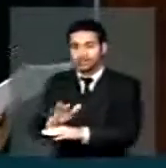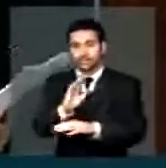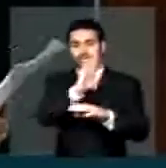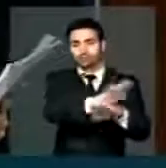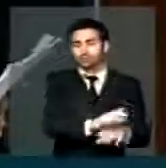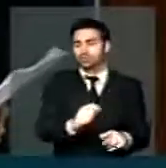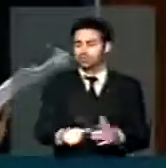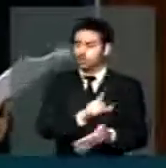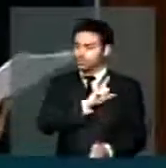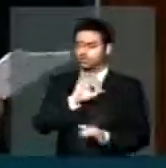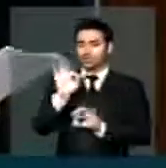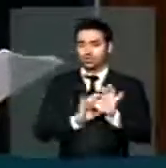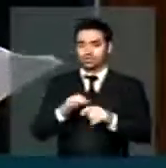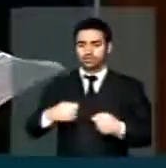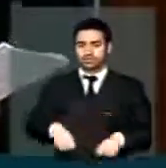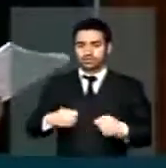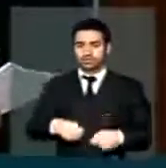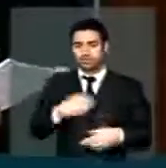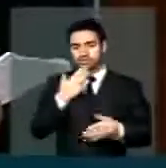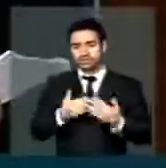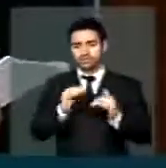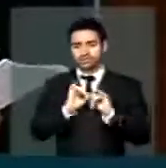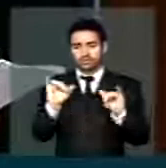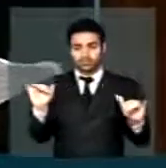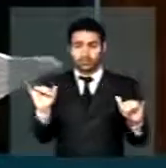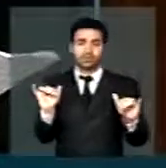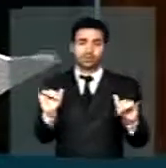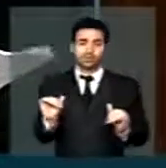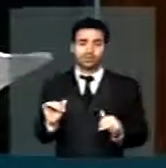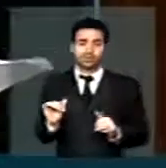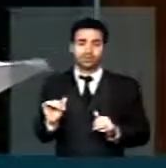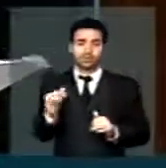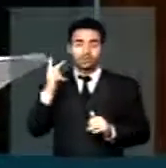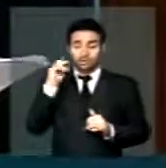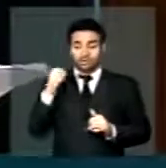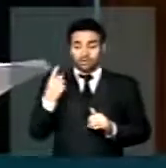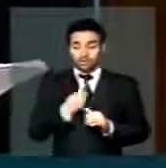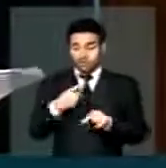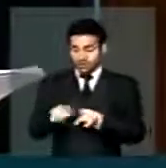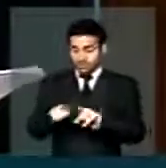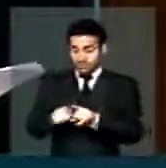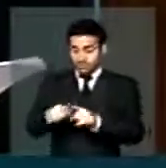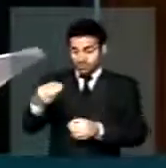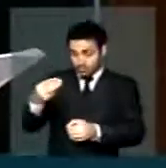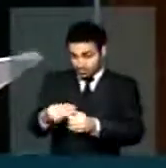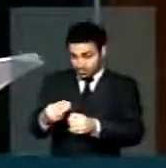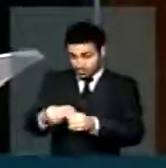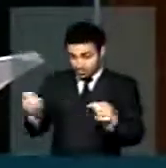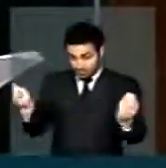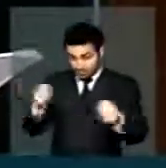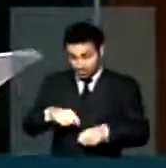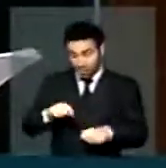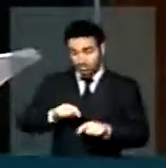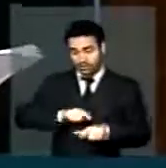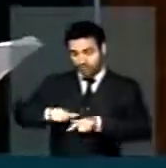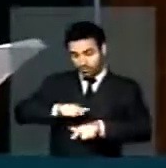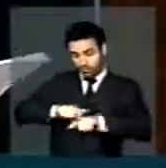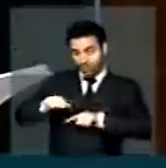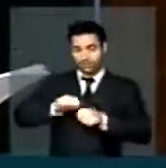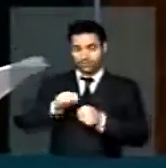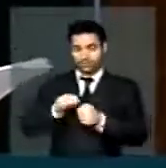estiagem. A gente solicita a divulgação na Voz do Brasil desse nosso pronunciamento, a fim de que também os municípios possam fazer seu